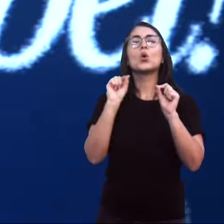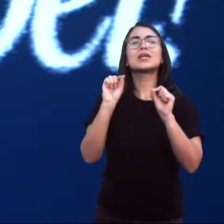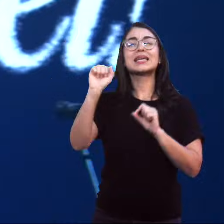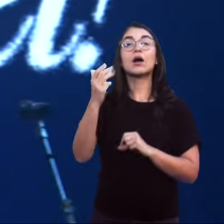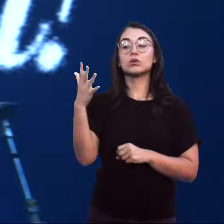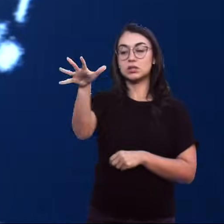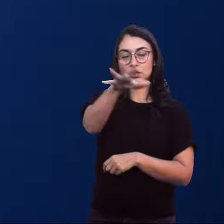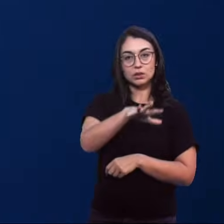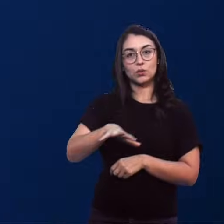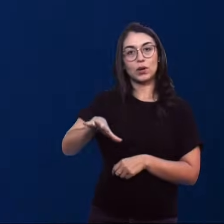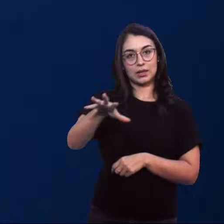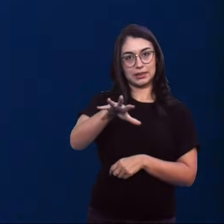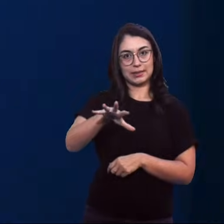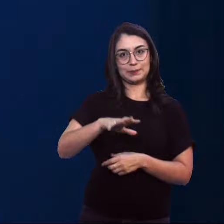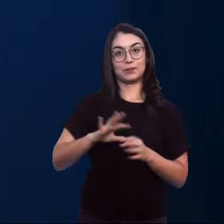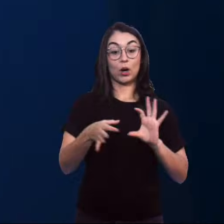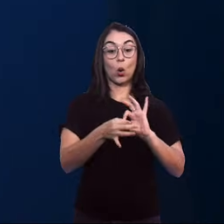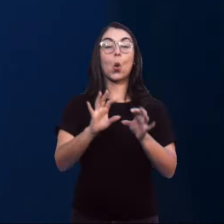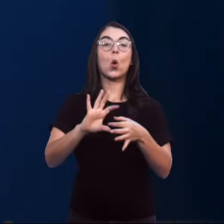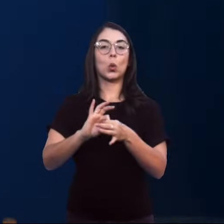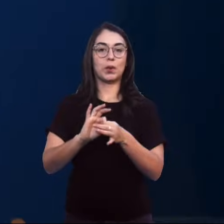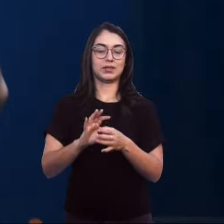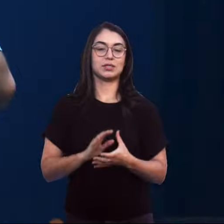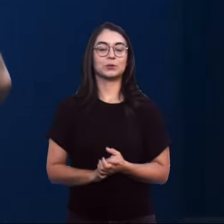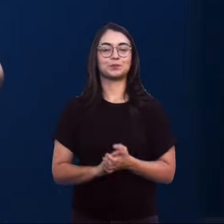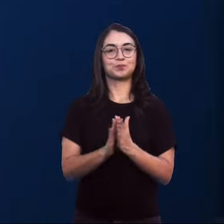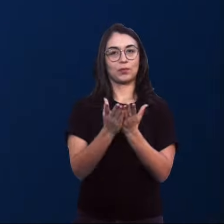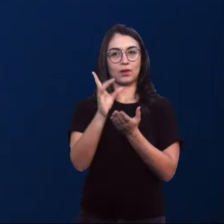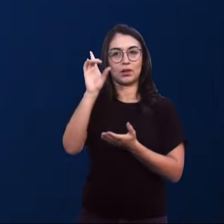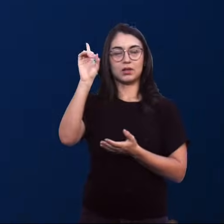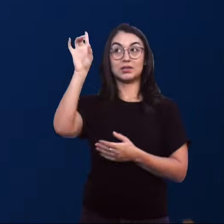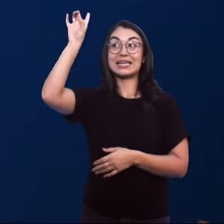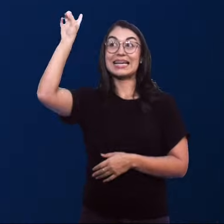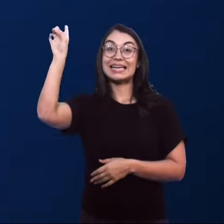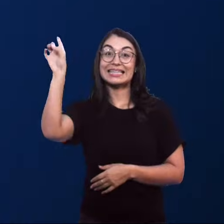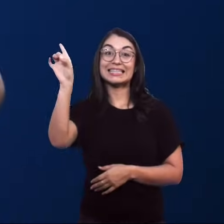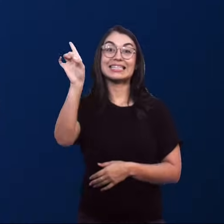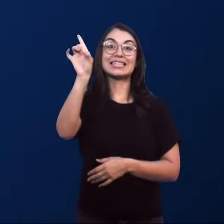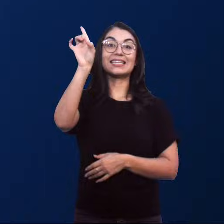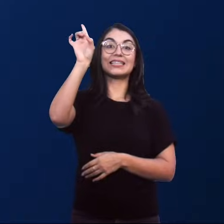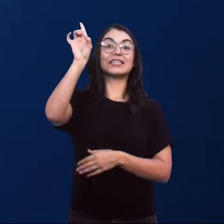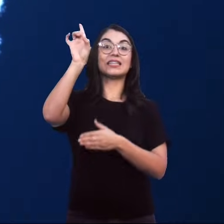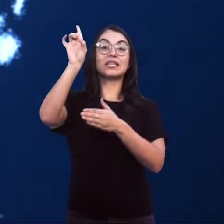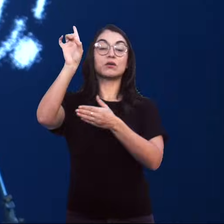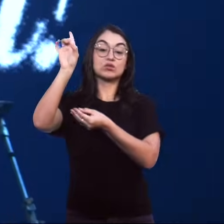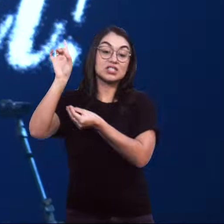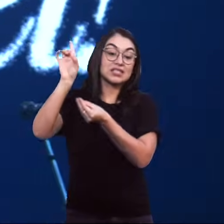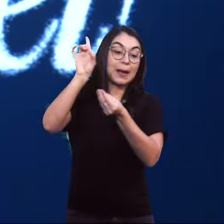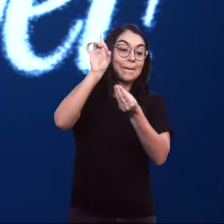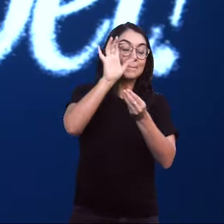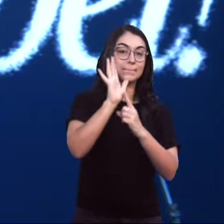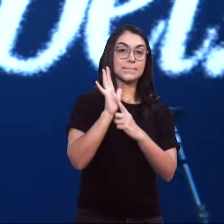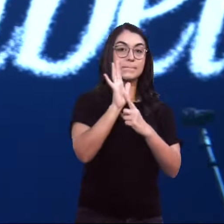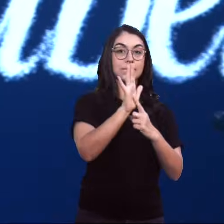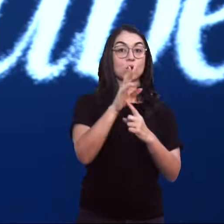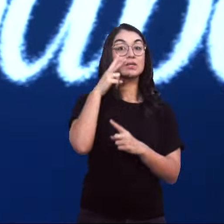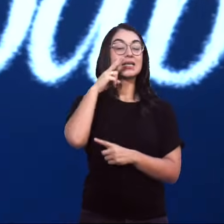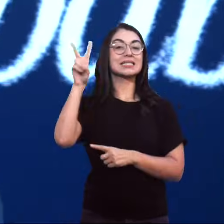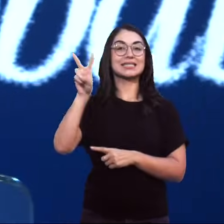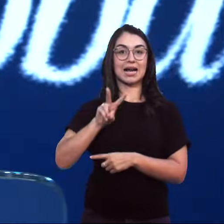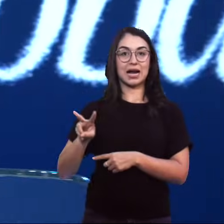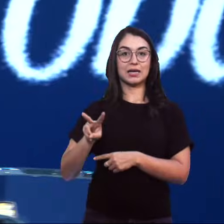te contextualizar? A Bíblia diz que Deus visita Zacarias, o profeta que escreve esse